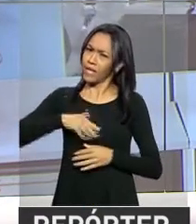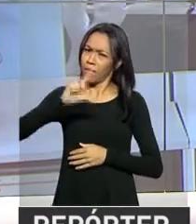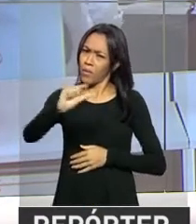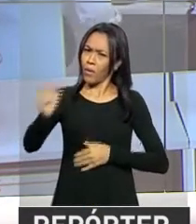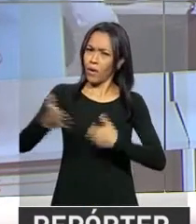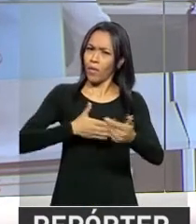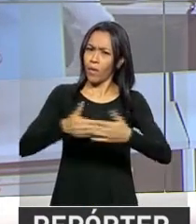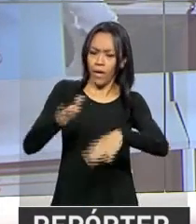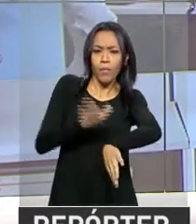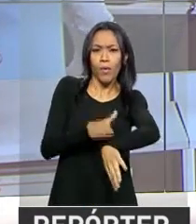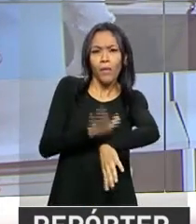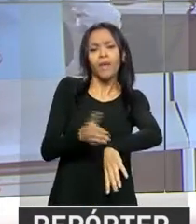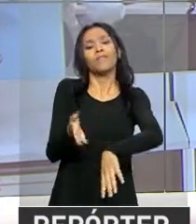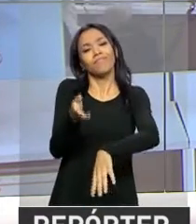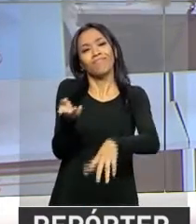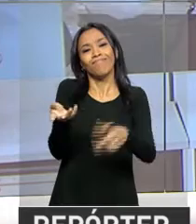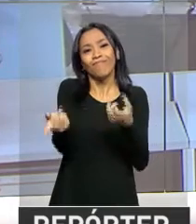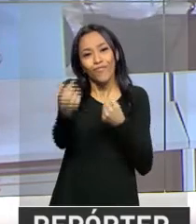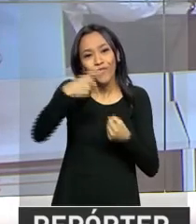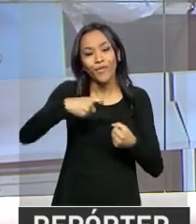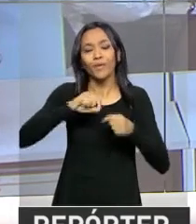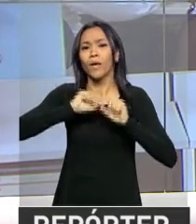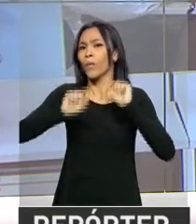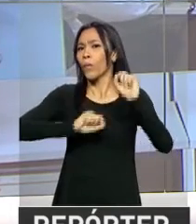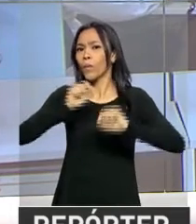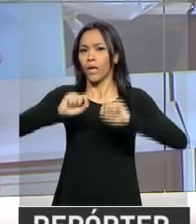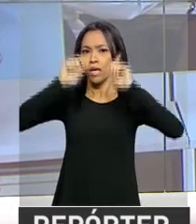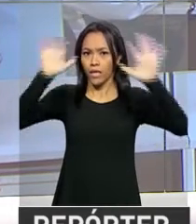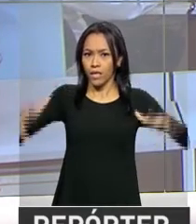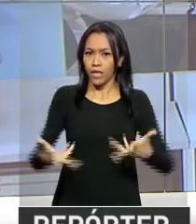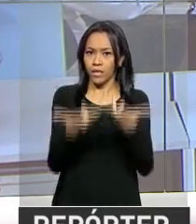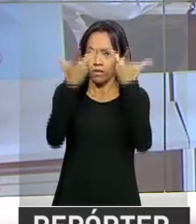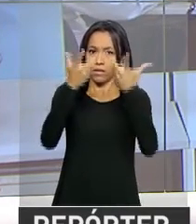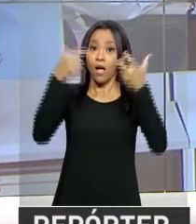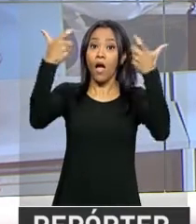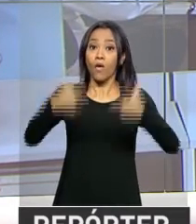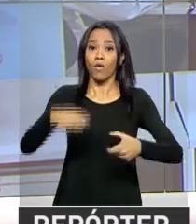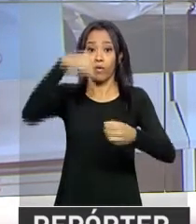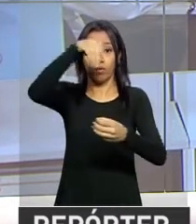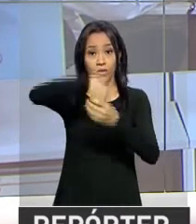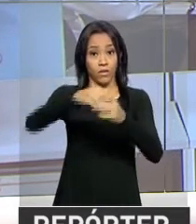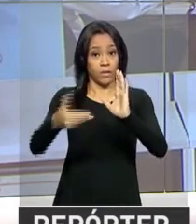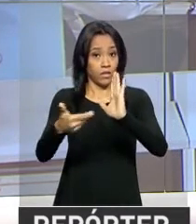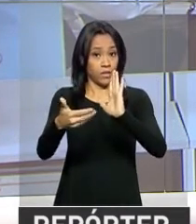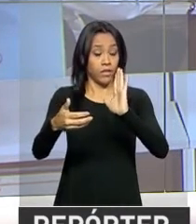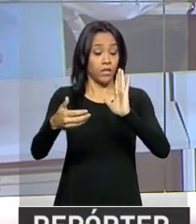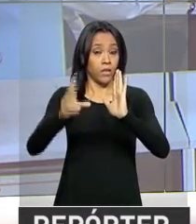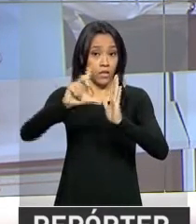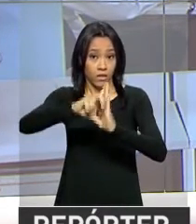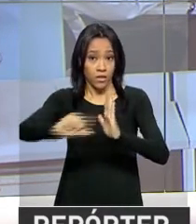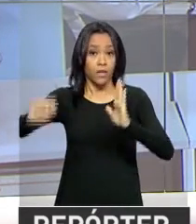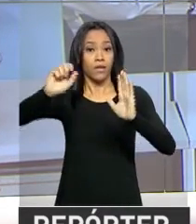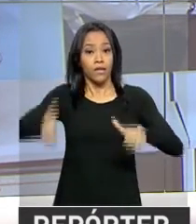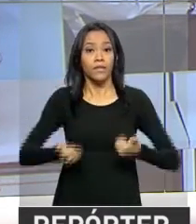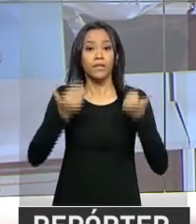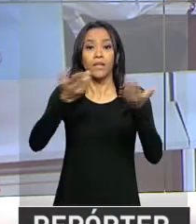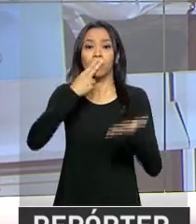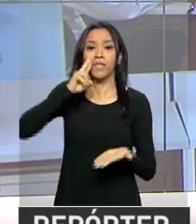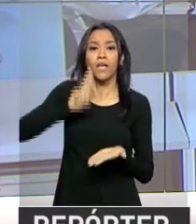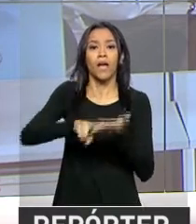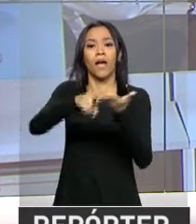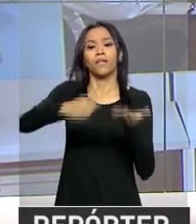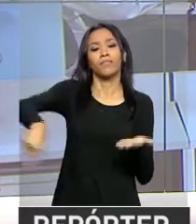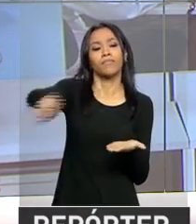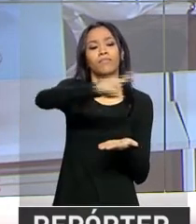qualquer momento, poderemos voltar com a transmissão da cerimônia no Palácio do Planalto de entrega de credenciais dos embaixadores